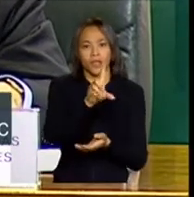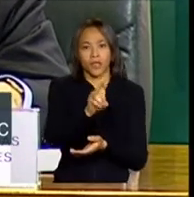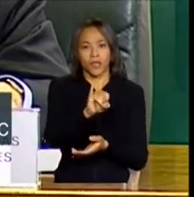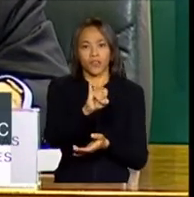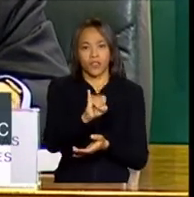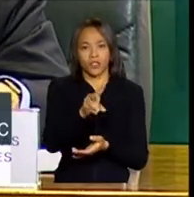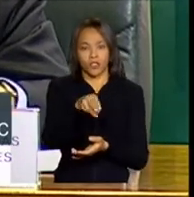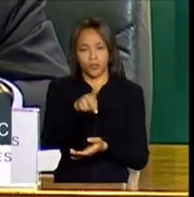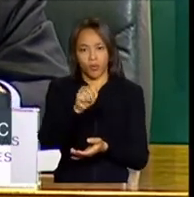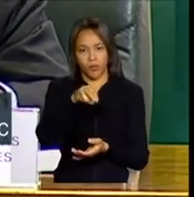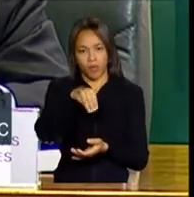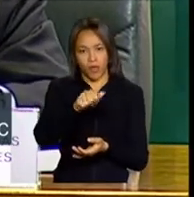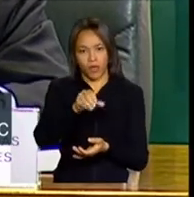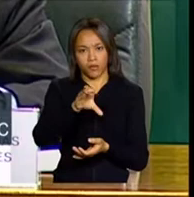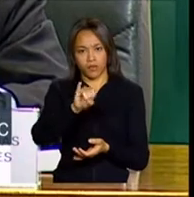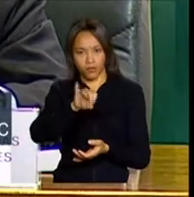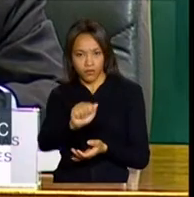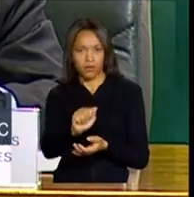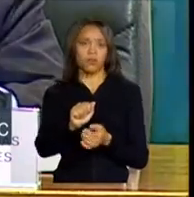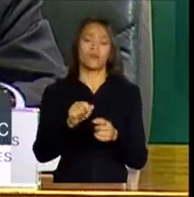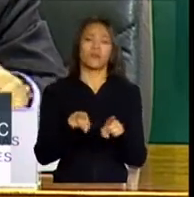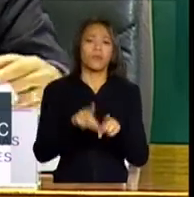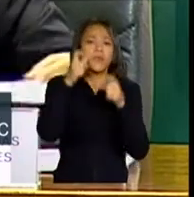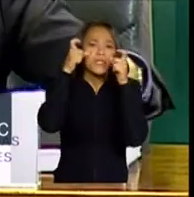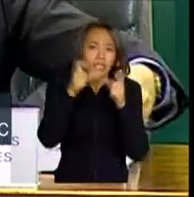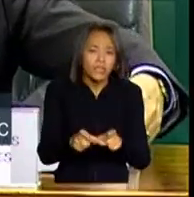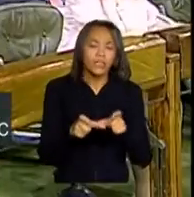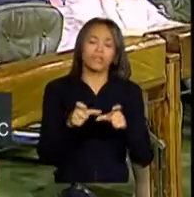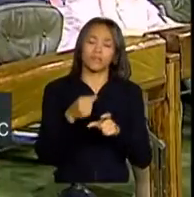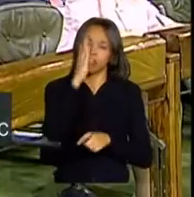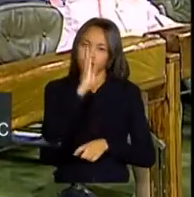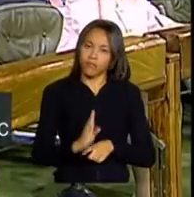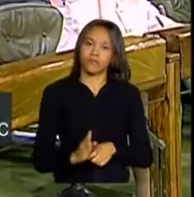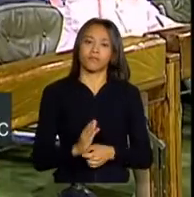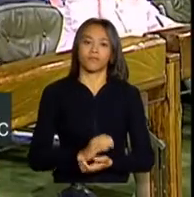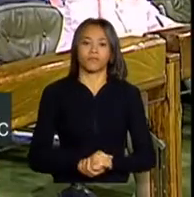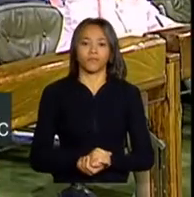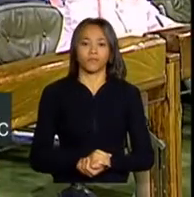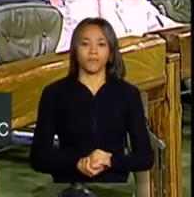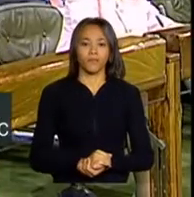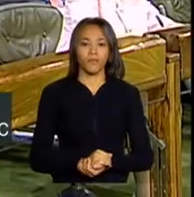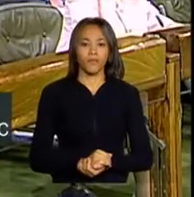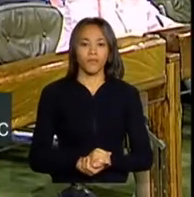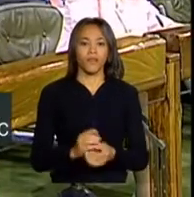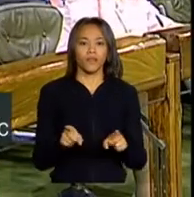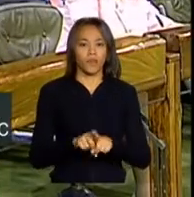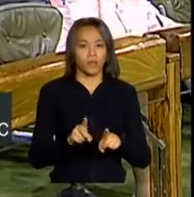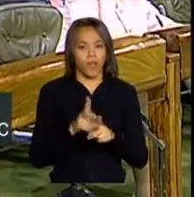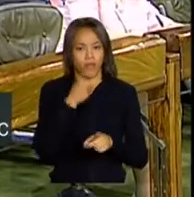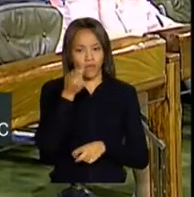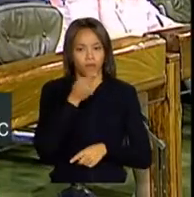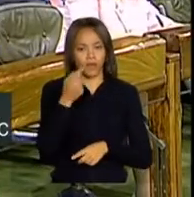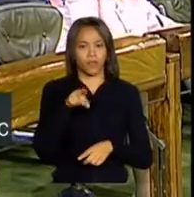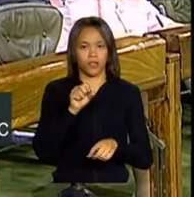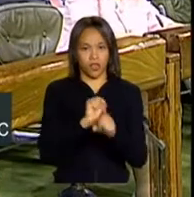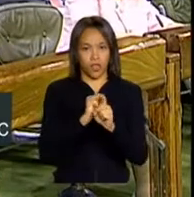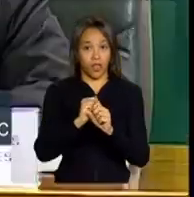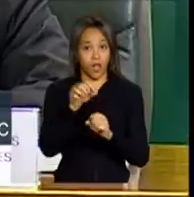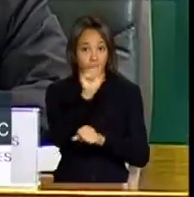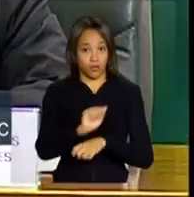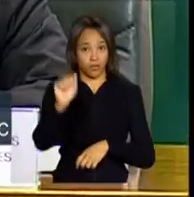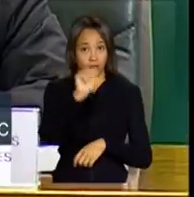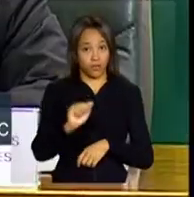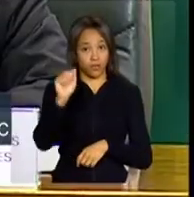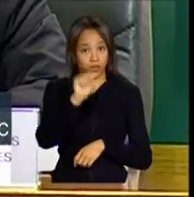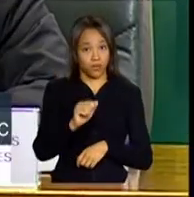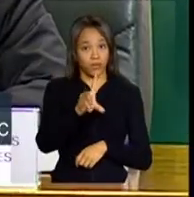como na defesa de interesse brasileiros em contenciosos ao referir-me a associação da diplomacia